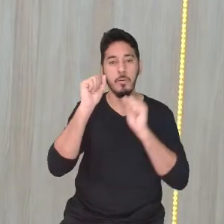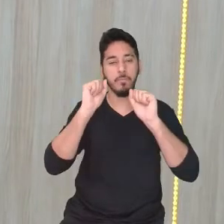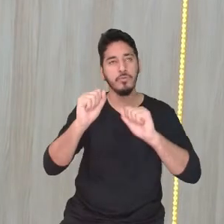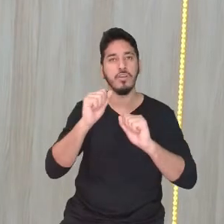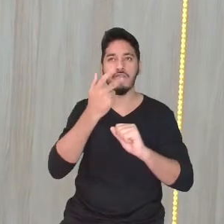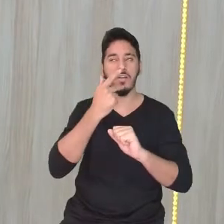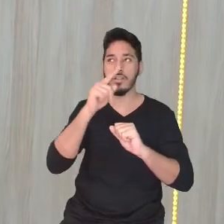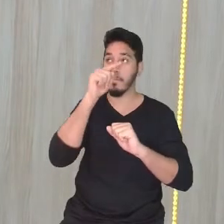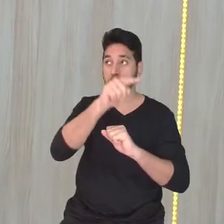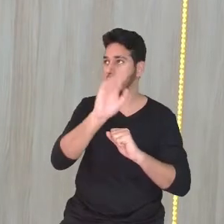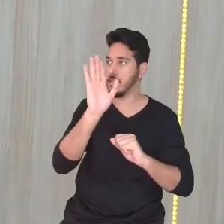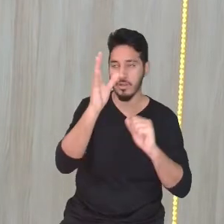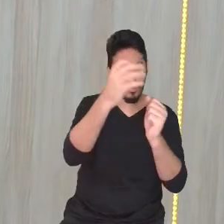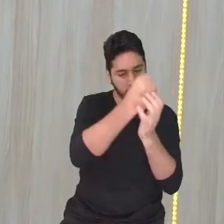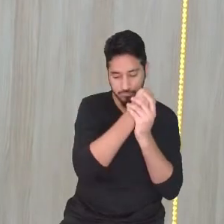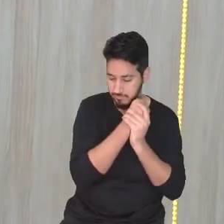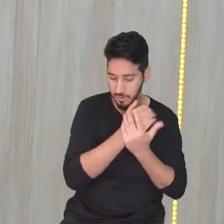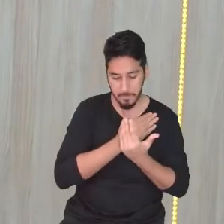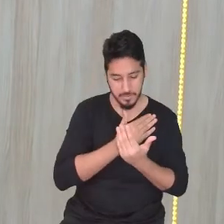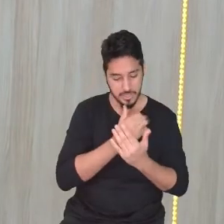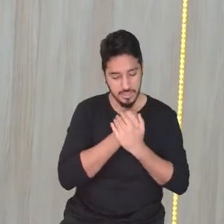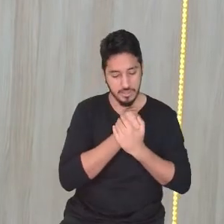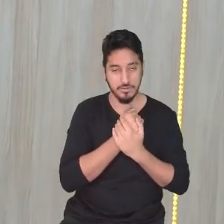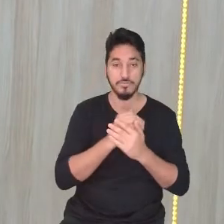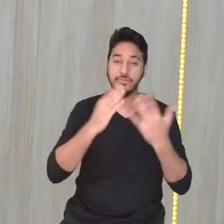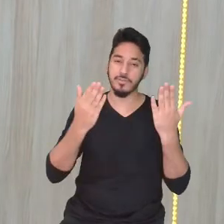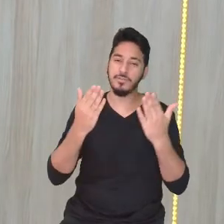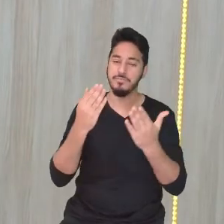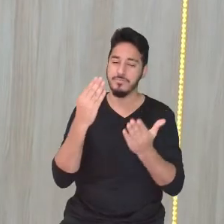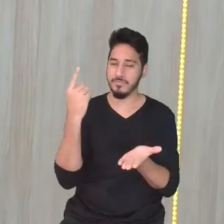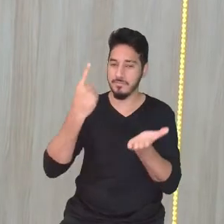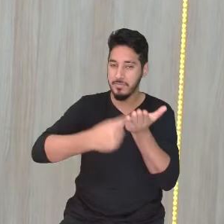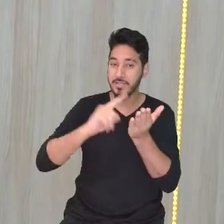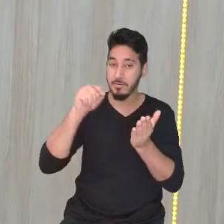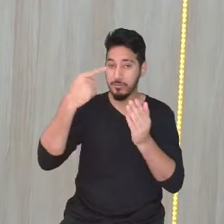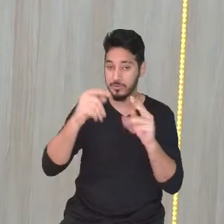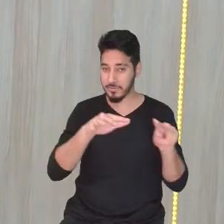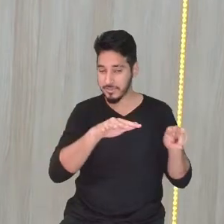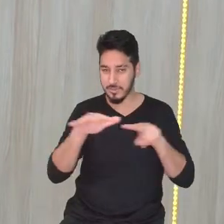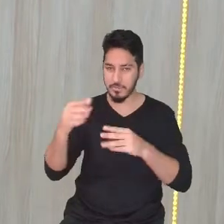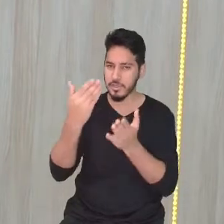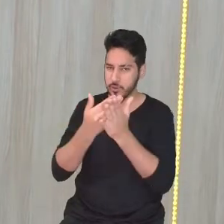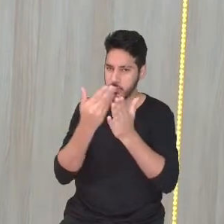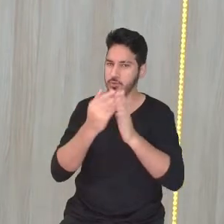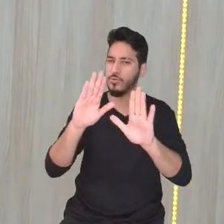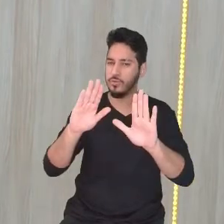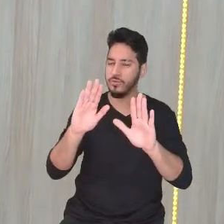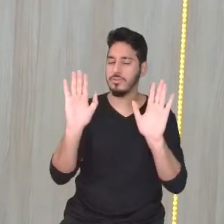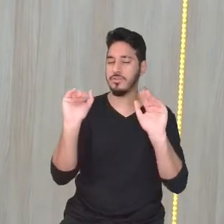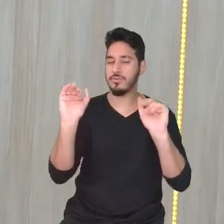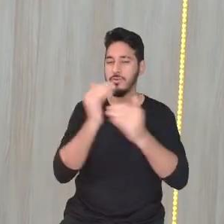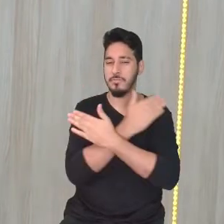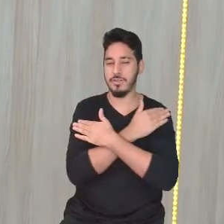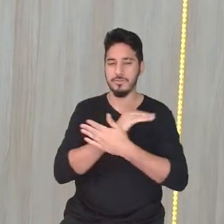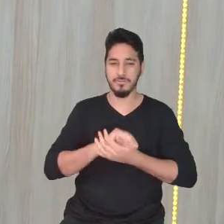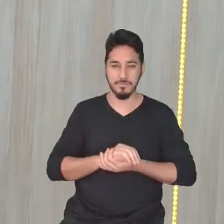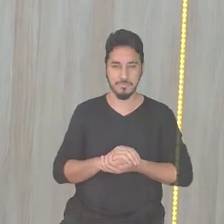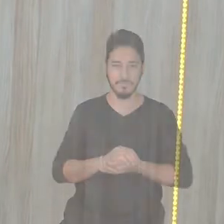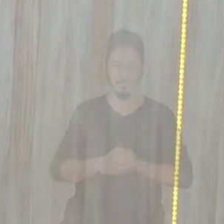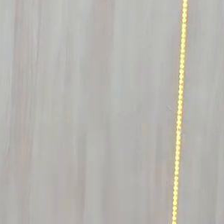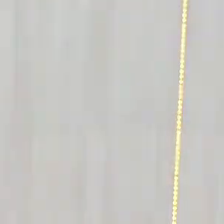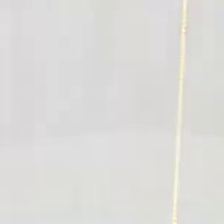você não abre mão? Então, a gente se encontra na próxima semana. Continuem estudando e a gente já se revê. Abraço, gente.